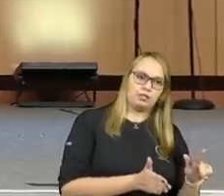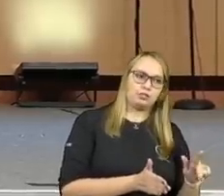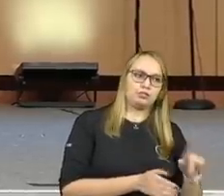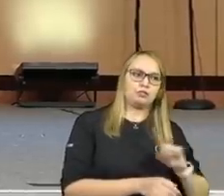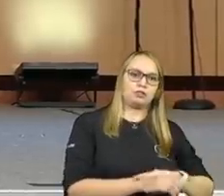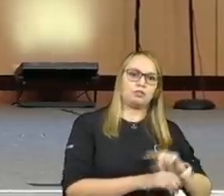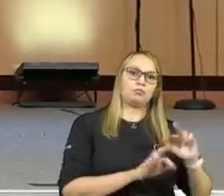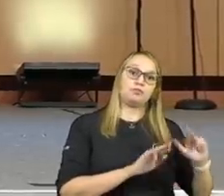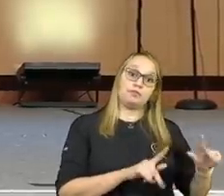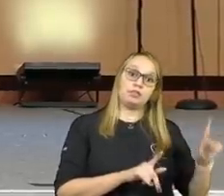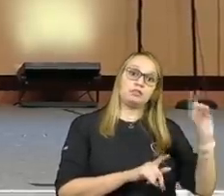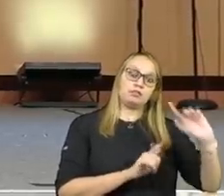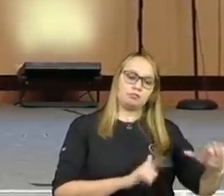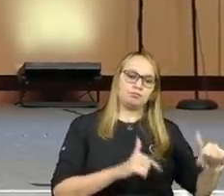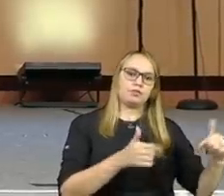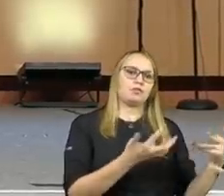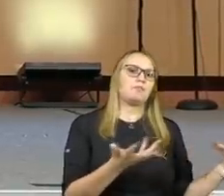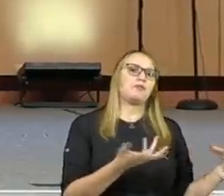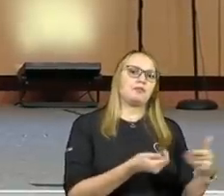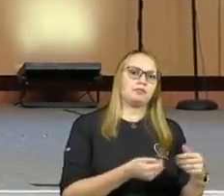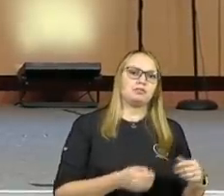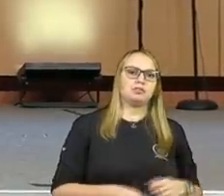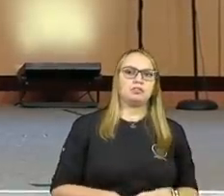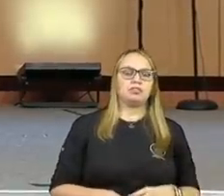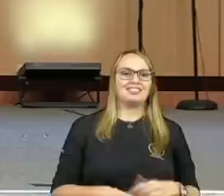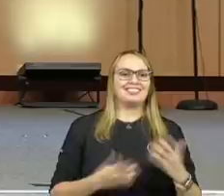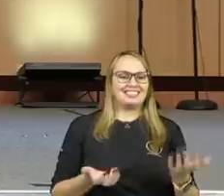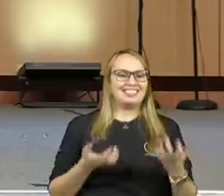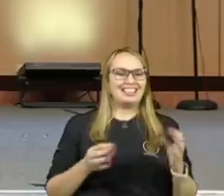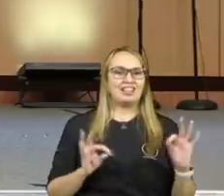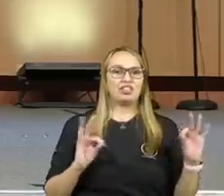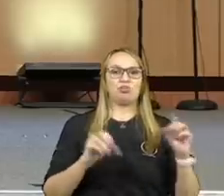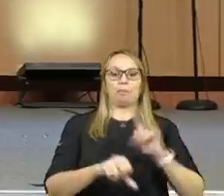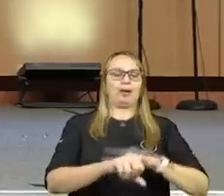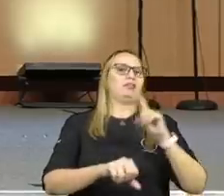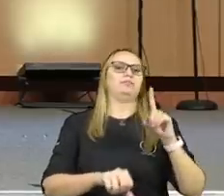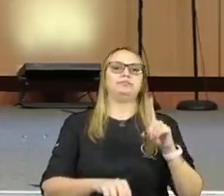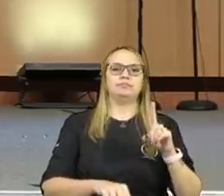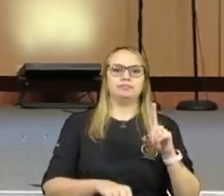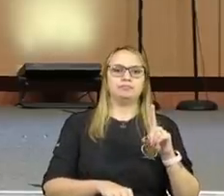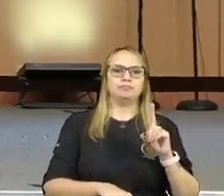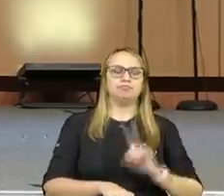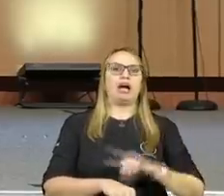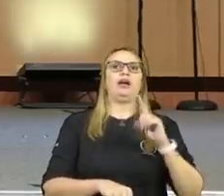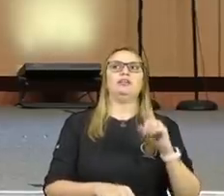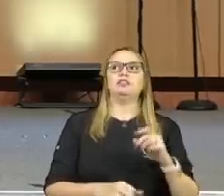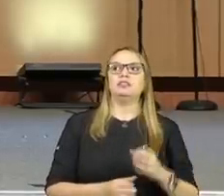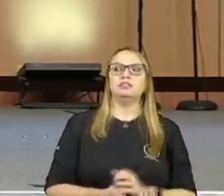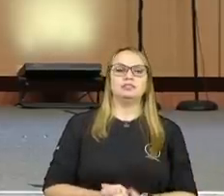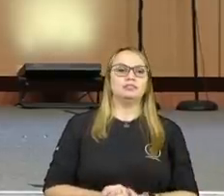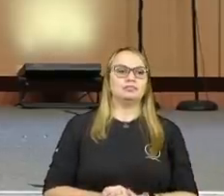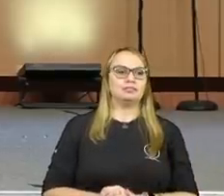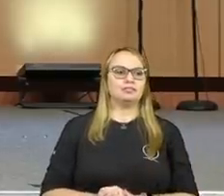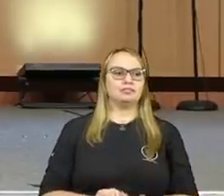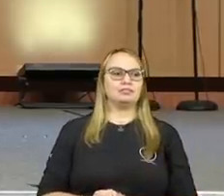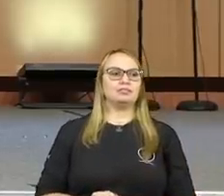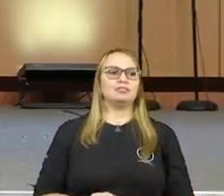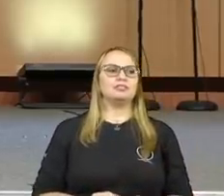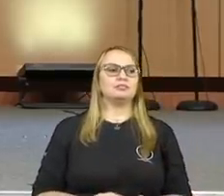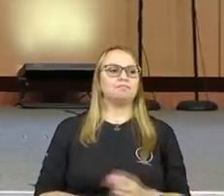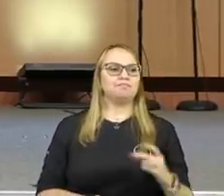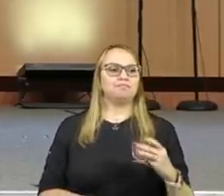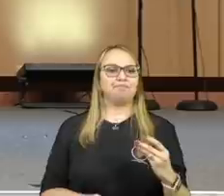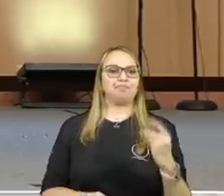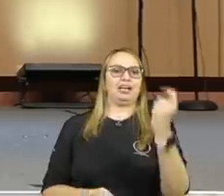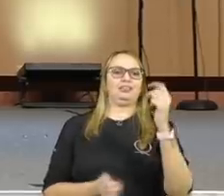fará maravilhas. Nós queremos tudo imediato. Hã? Evangelho fast food. Comida